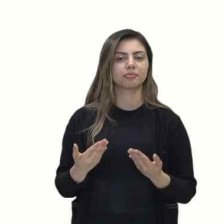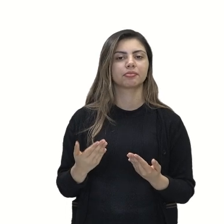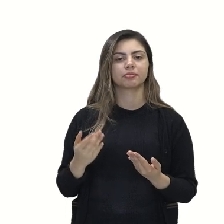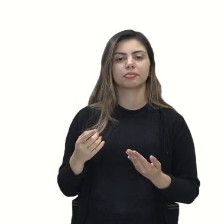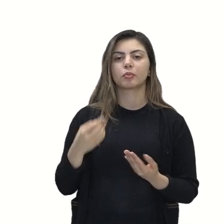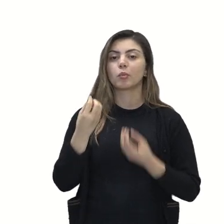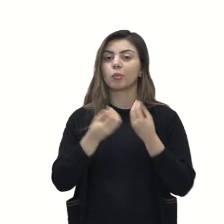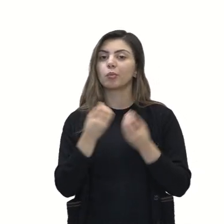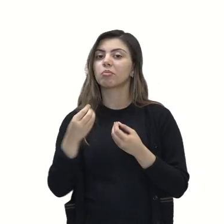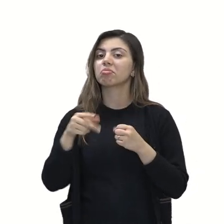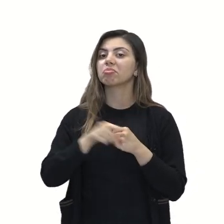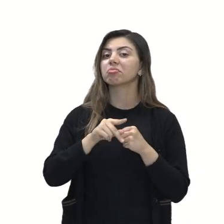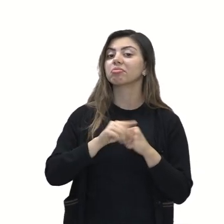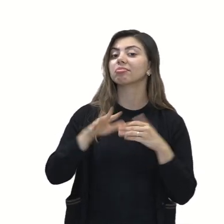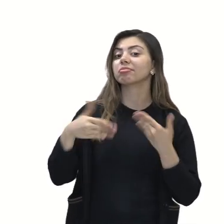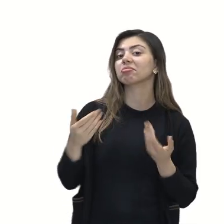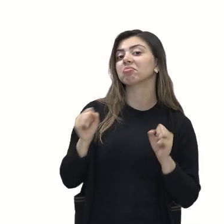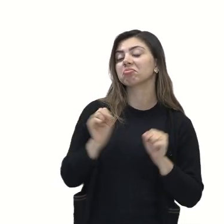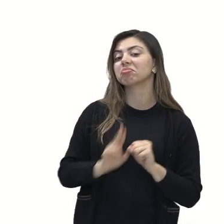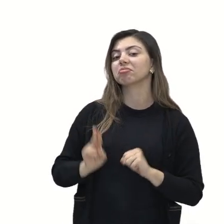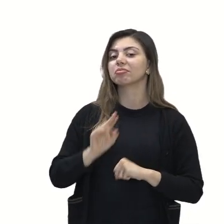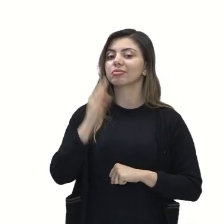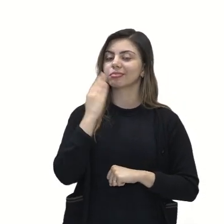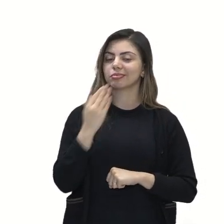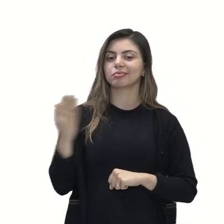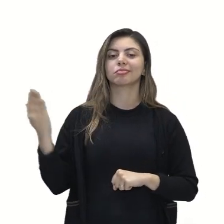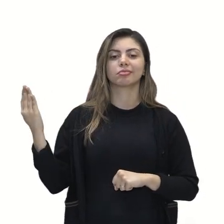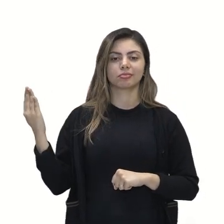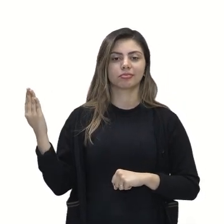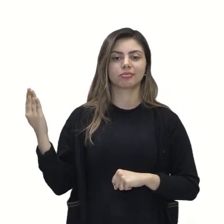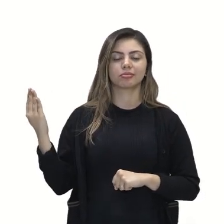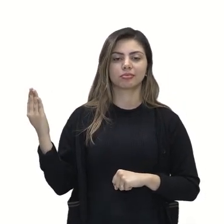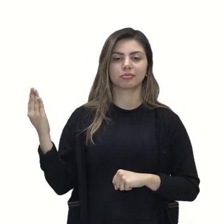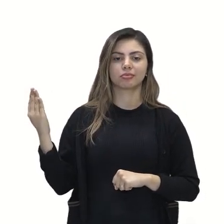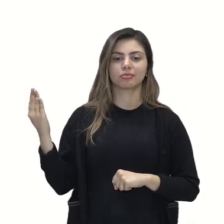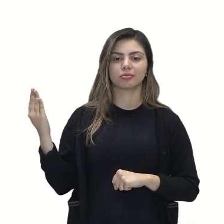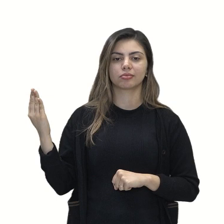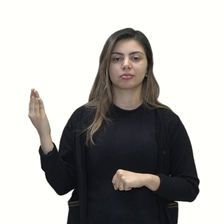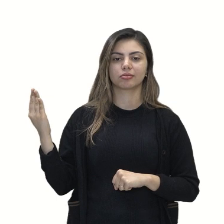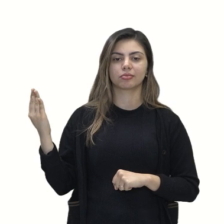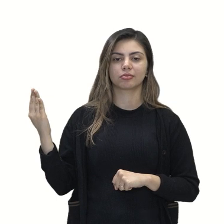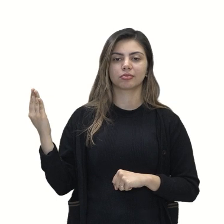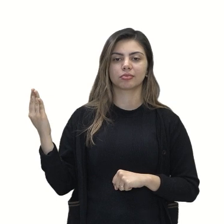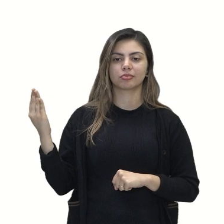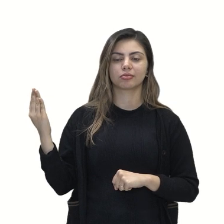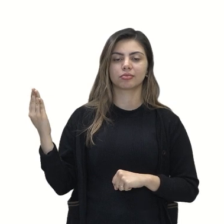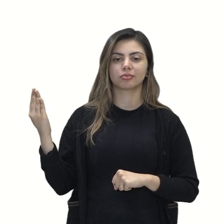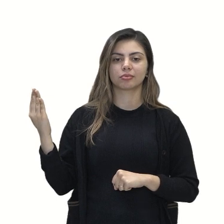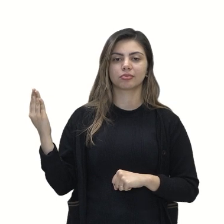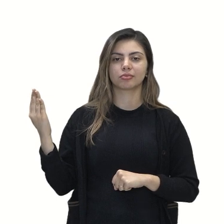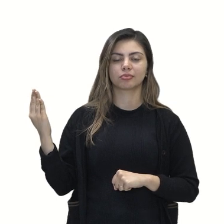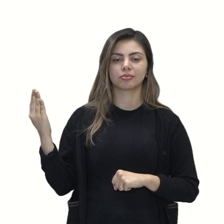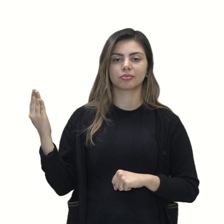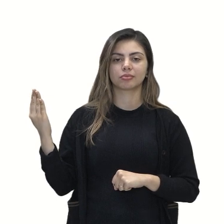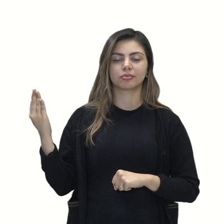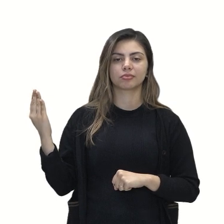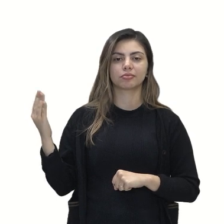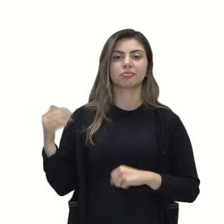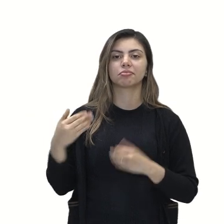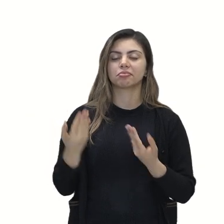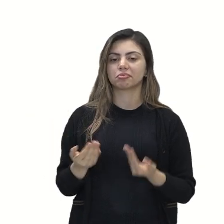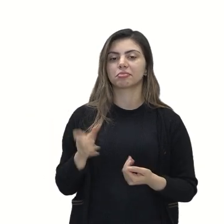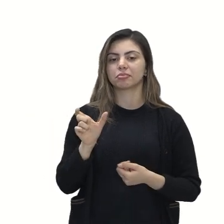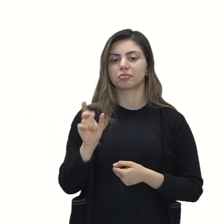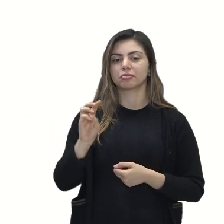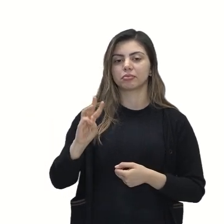qual pronome relativo que a gente tem. I met a girl whose brother is a famous actor. Dá a ideia de